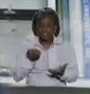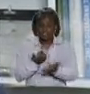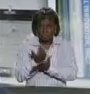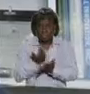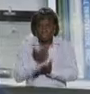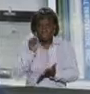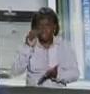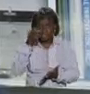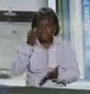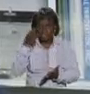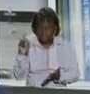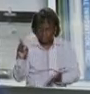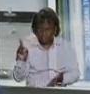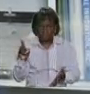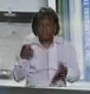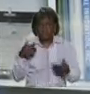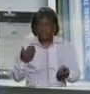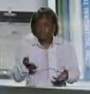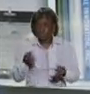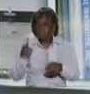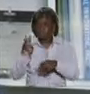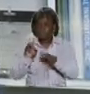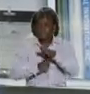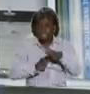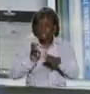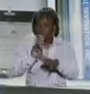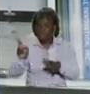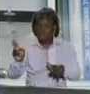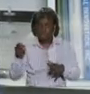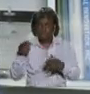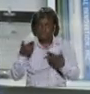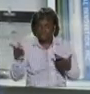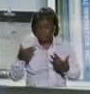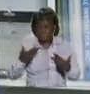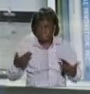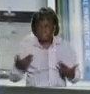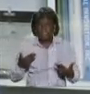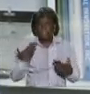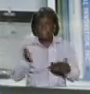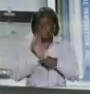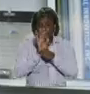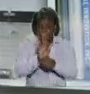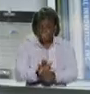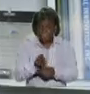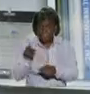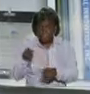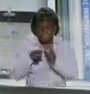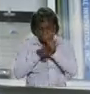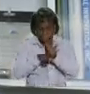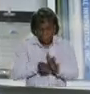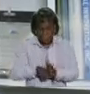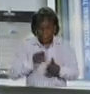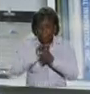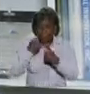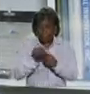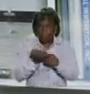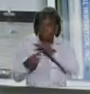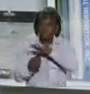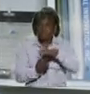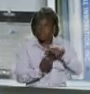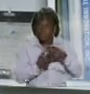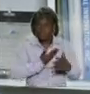por exemplo, comprar ações de uma empresa ou títulos de outra, ajudar eles a incorporar critérios